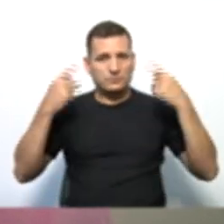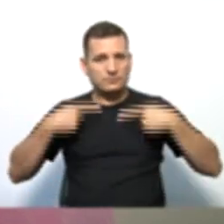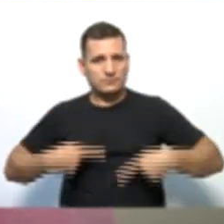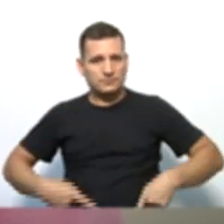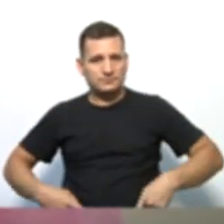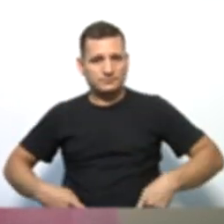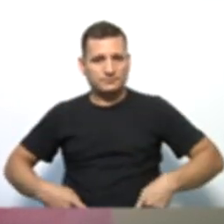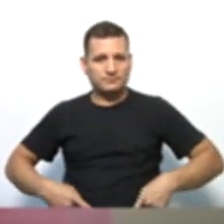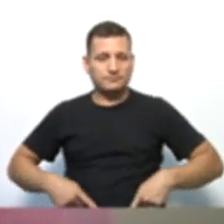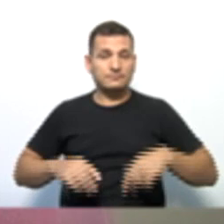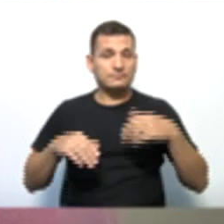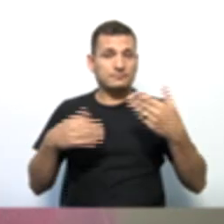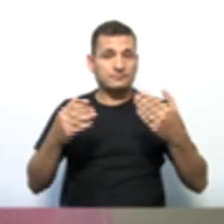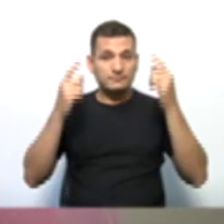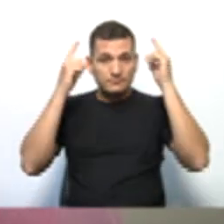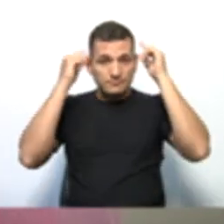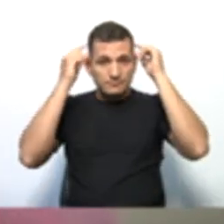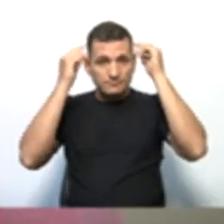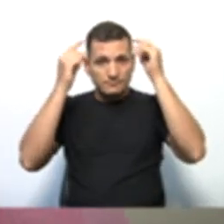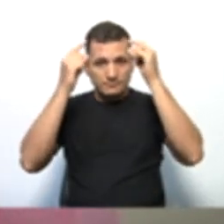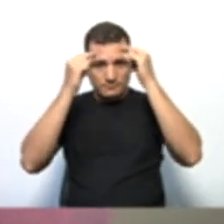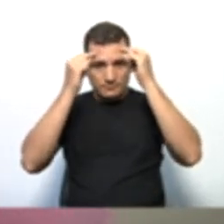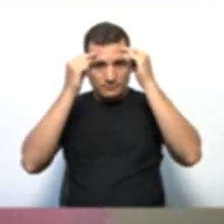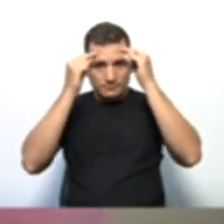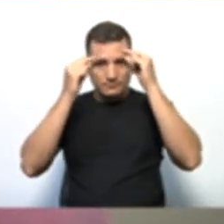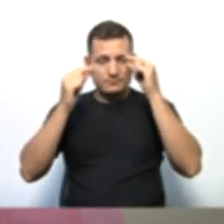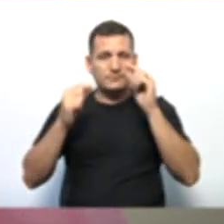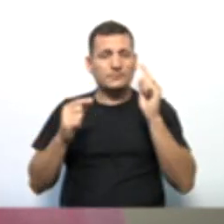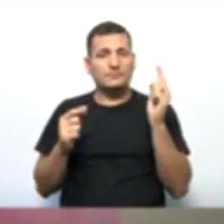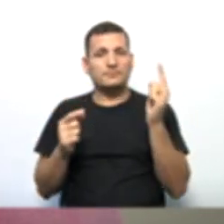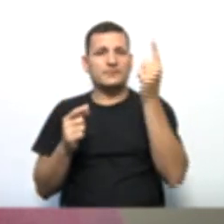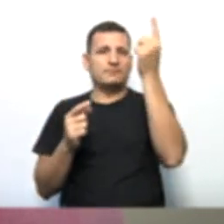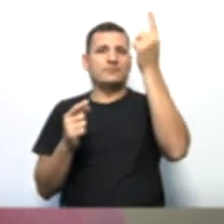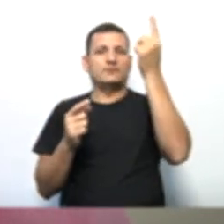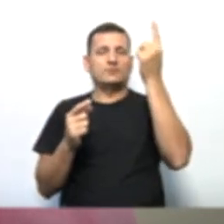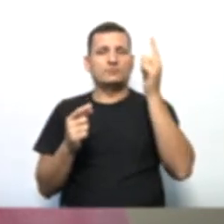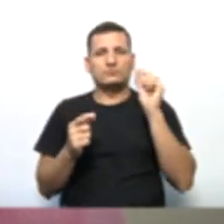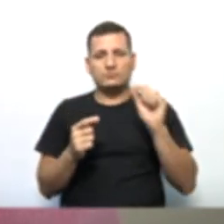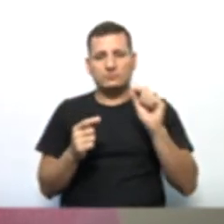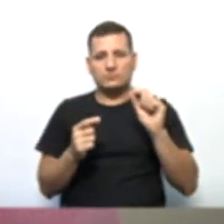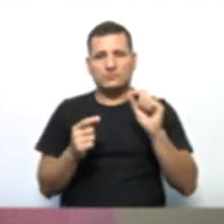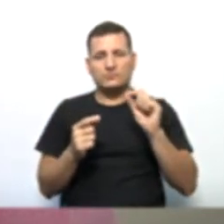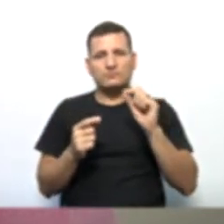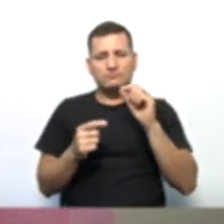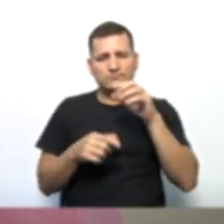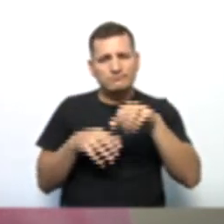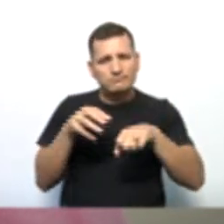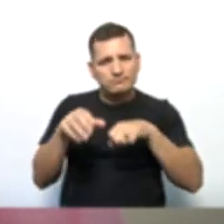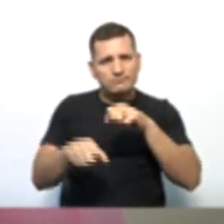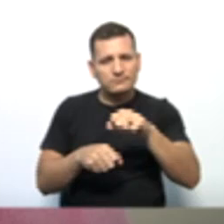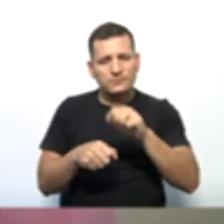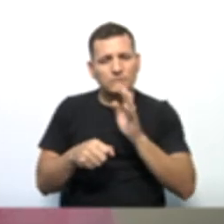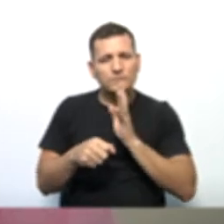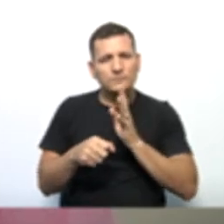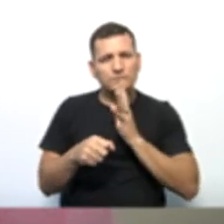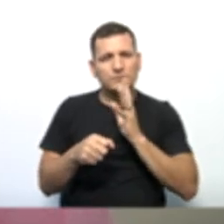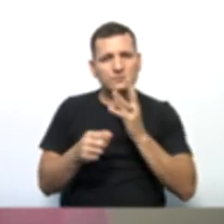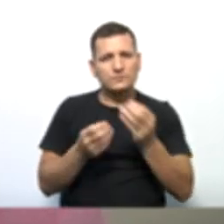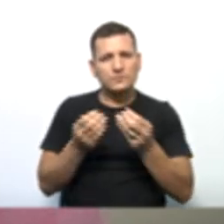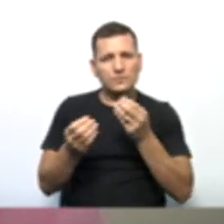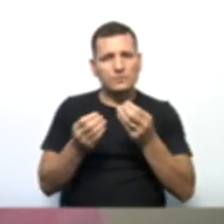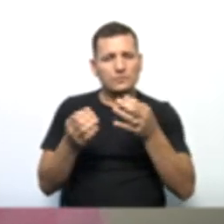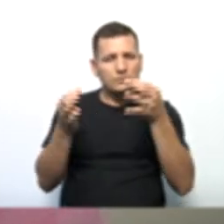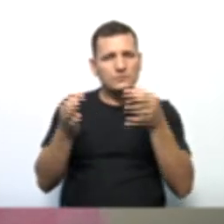humano. Então, os gregos foram os primeiros a buscarem um conhecimento sobre a forma adequada